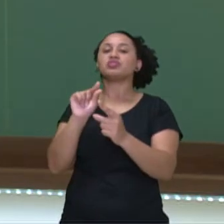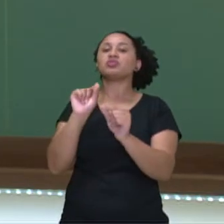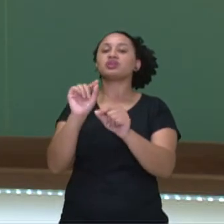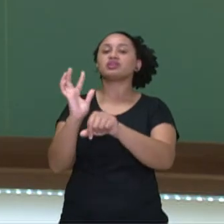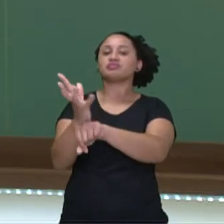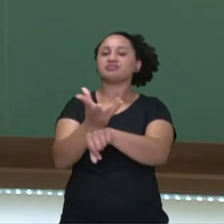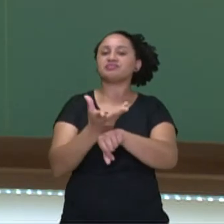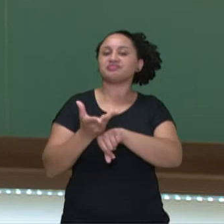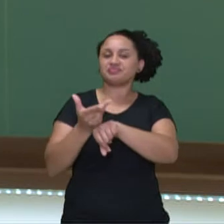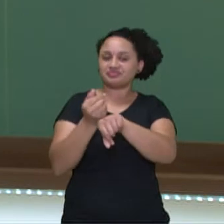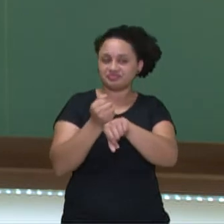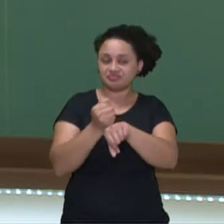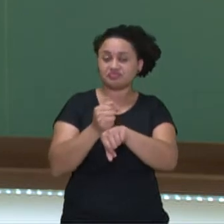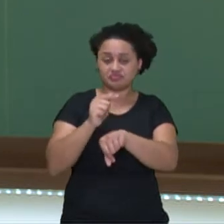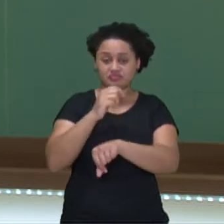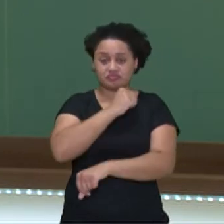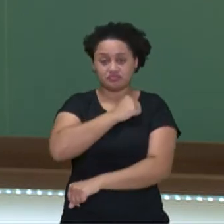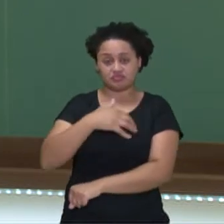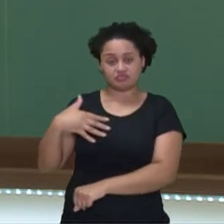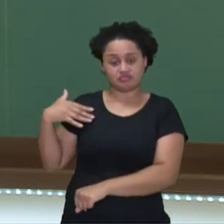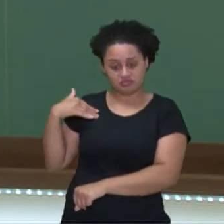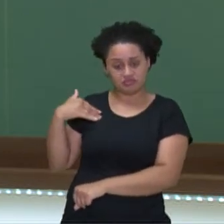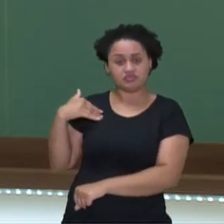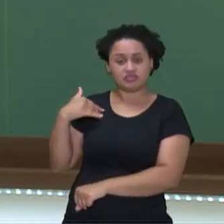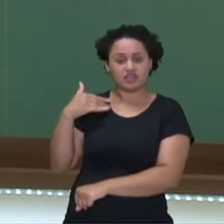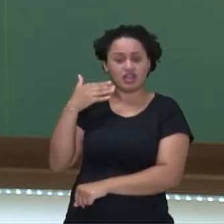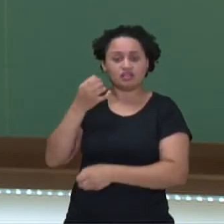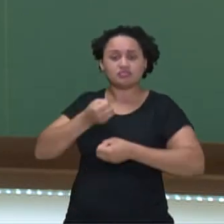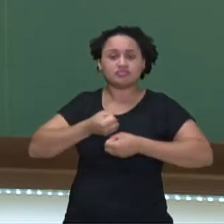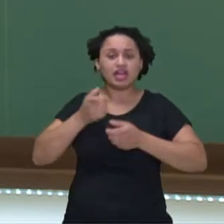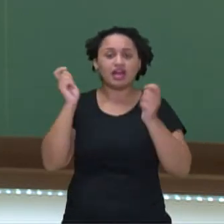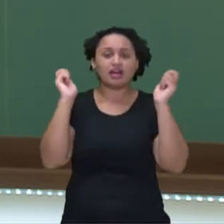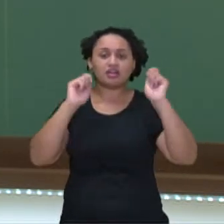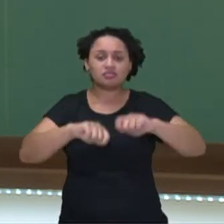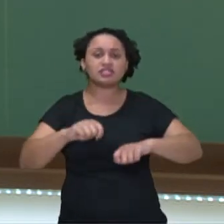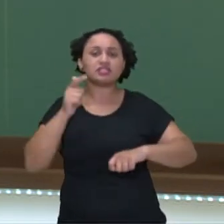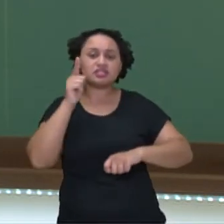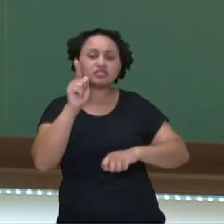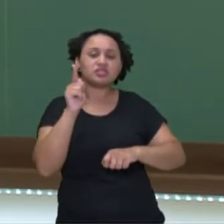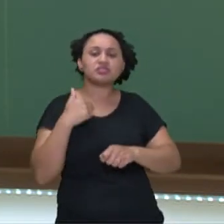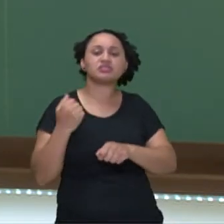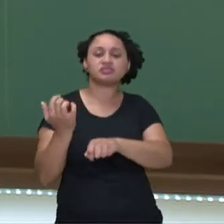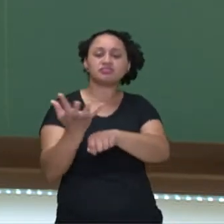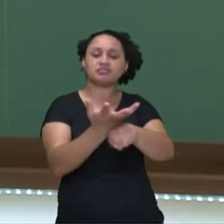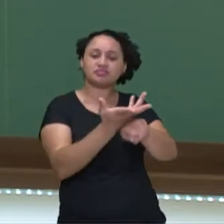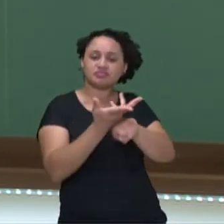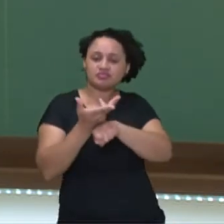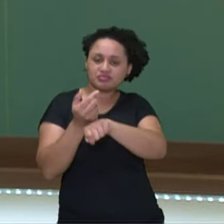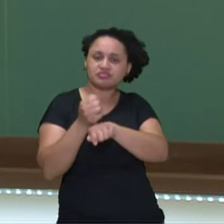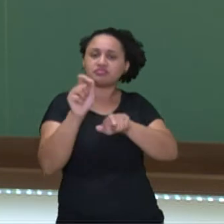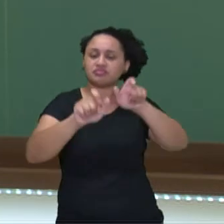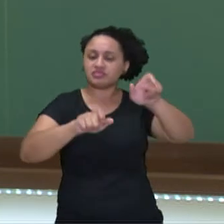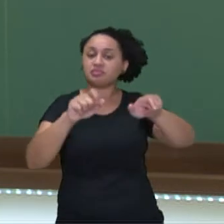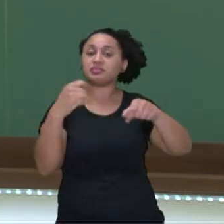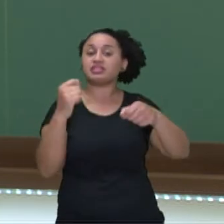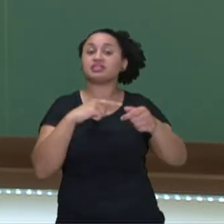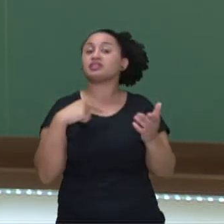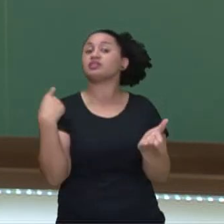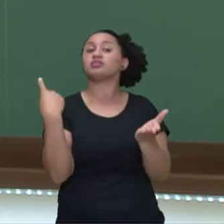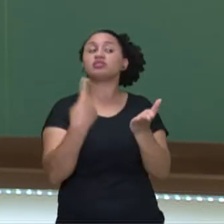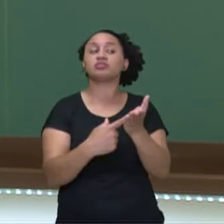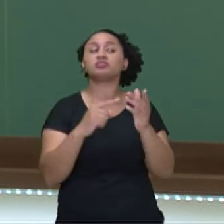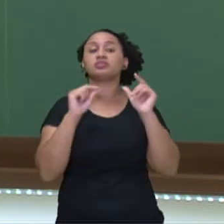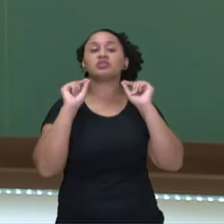para Aristóteles, a retórica, a capacidade de persuadir os outros, deve ter um compromisso com